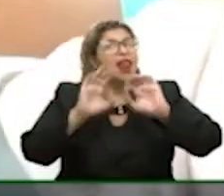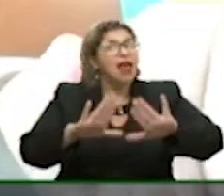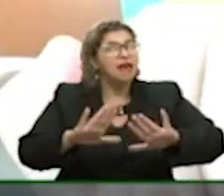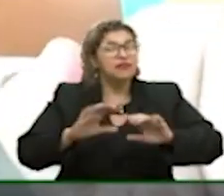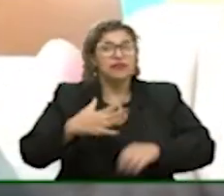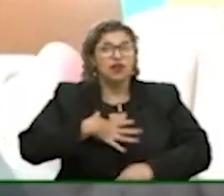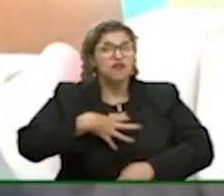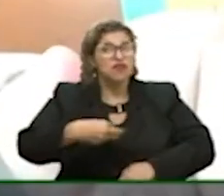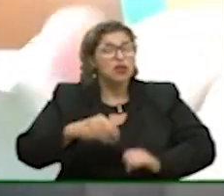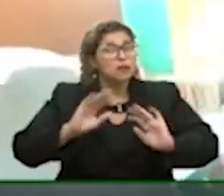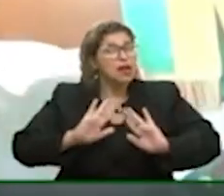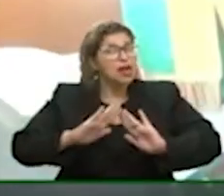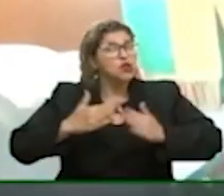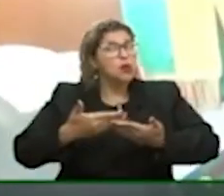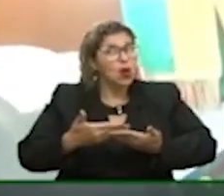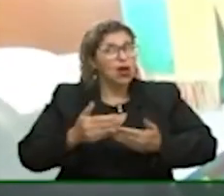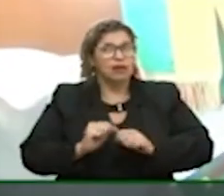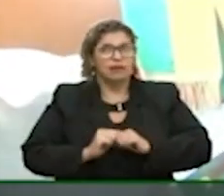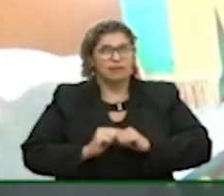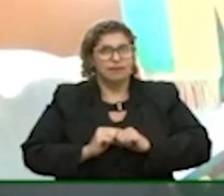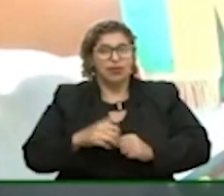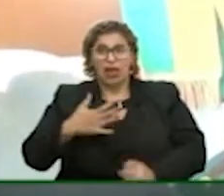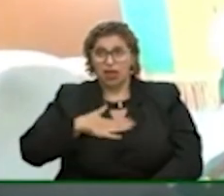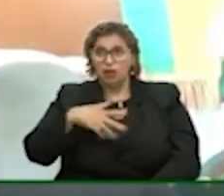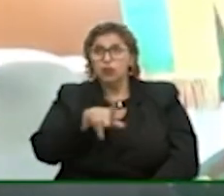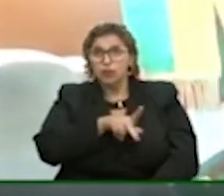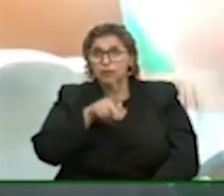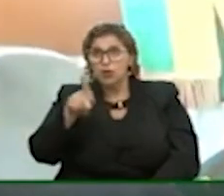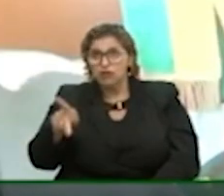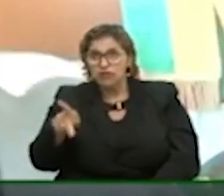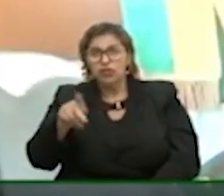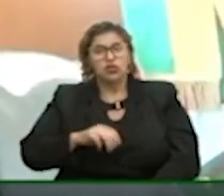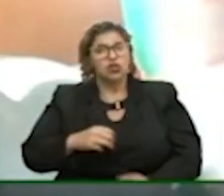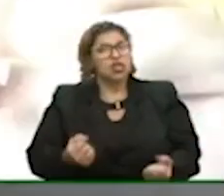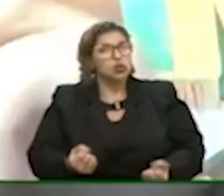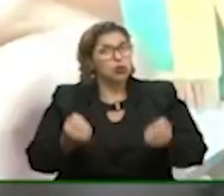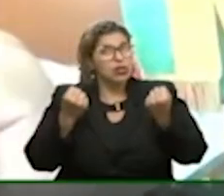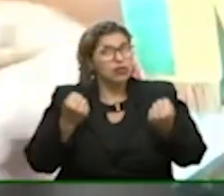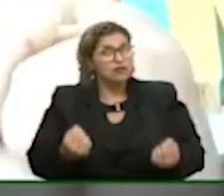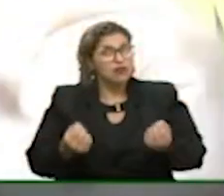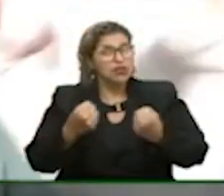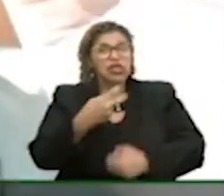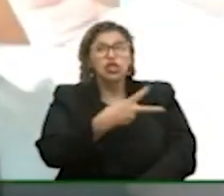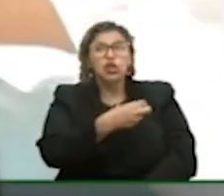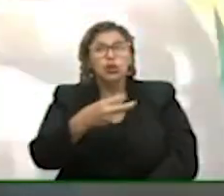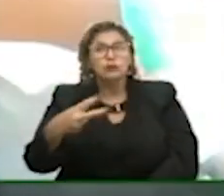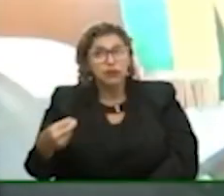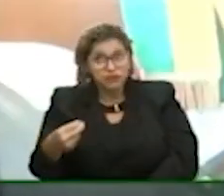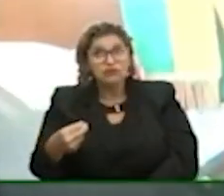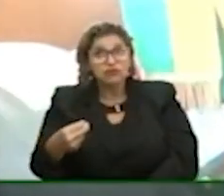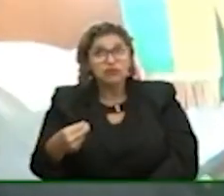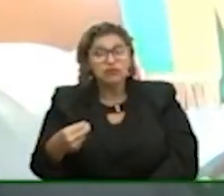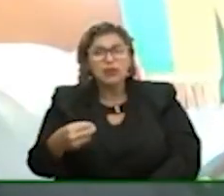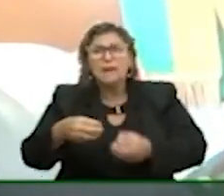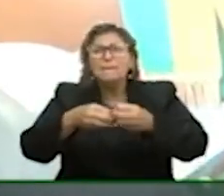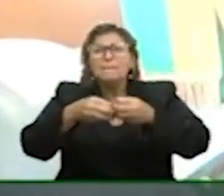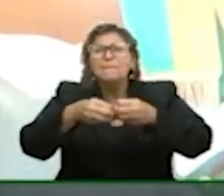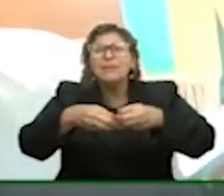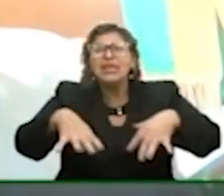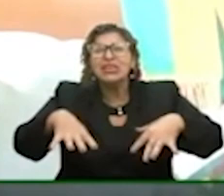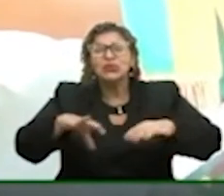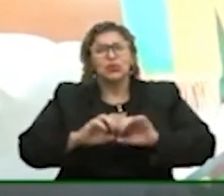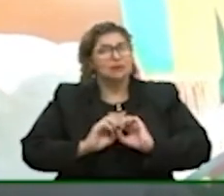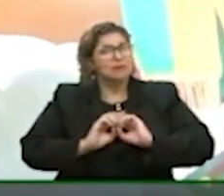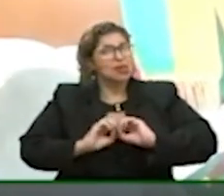escola. Eu sou professor de educação física e sei que em 2020 foi um ano com grandes prejuízos à educação.